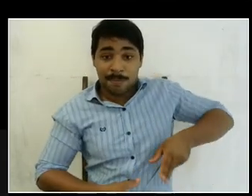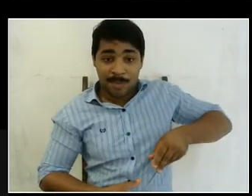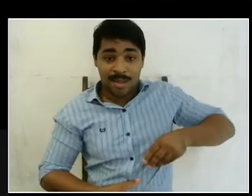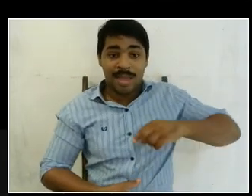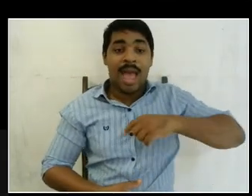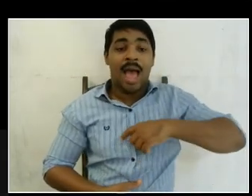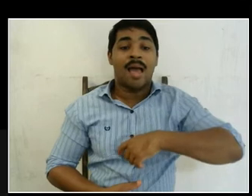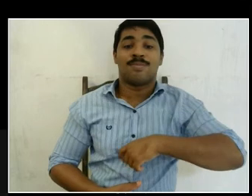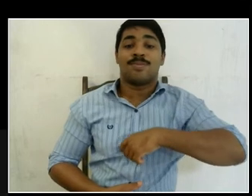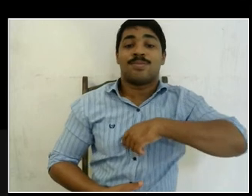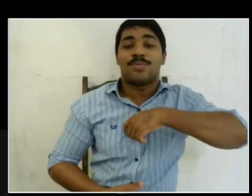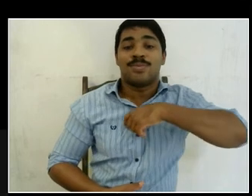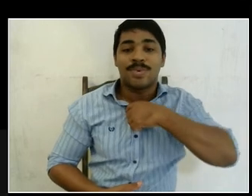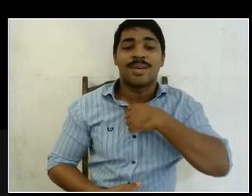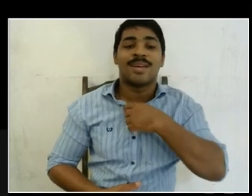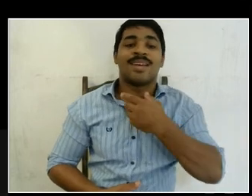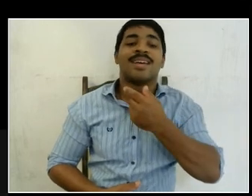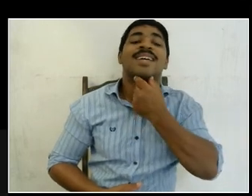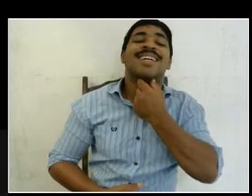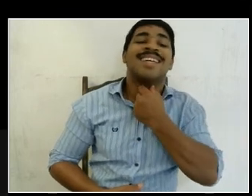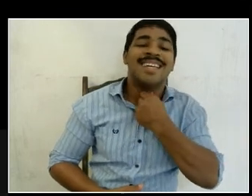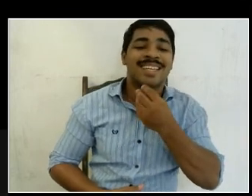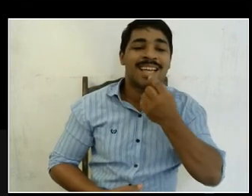no caso aqui é o sistema digestório.